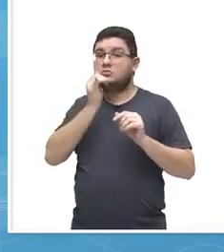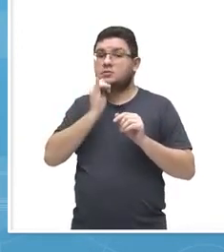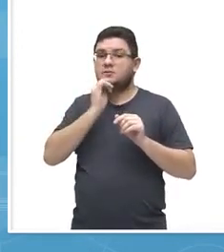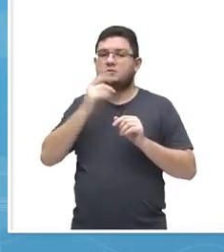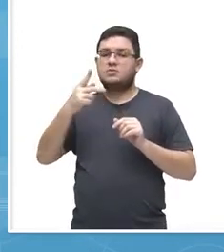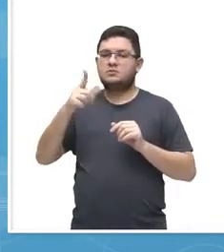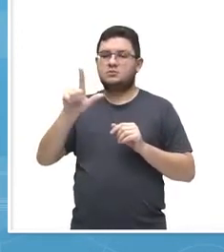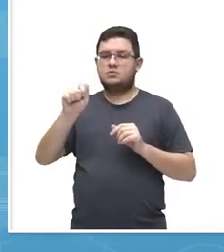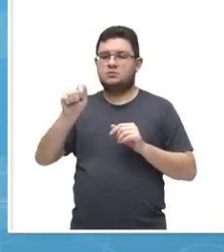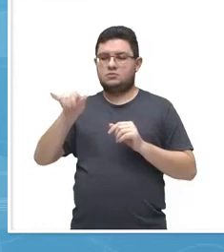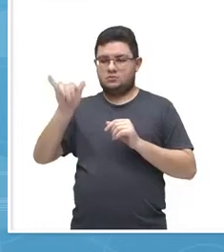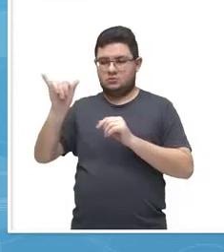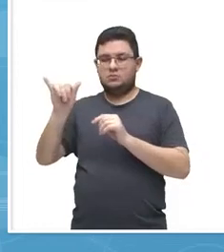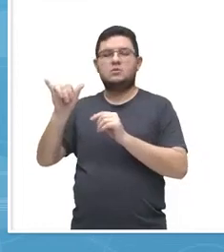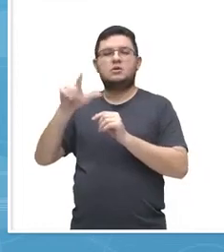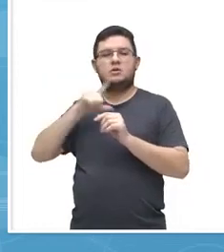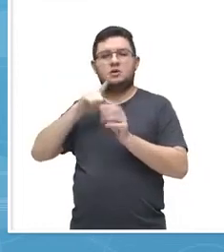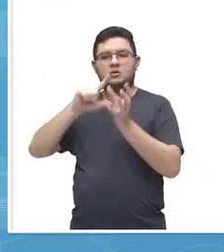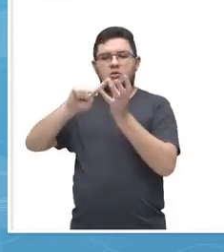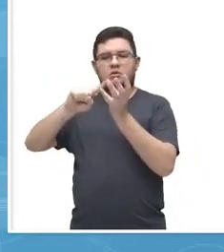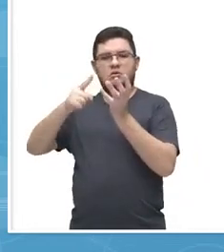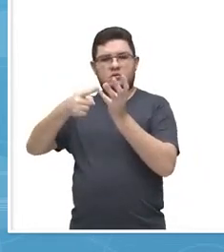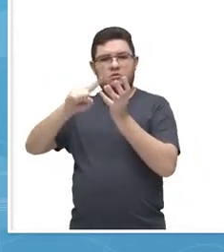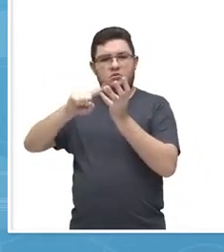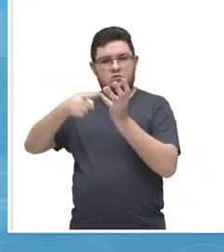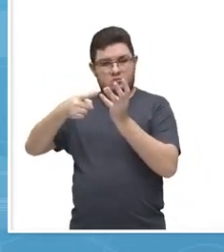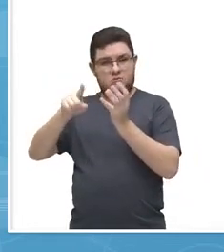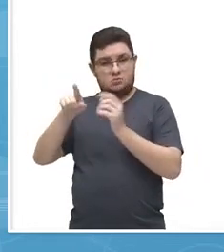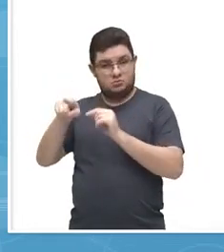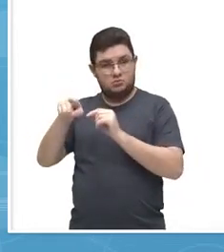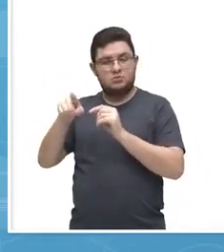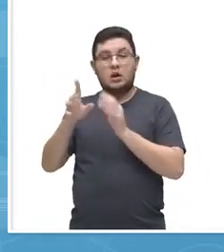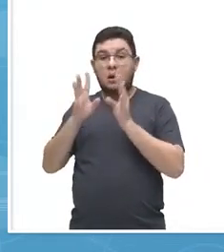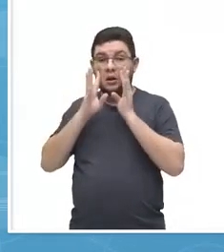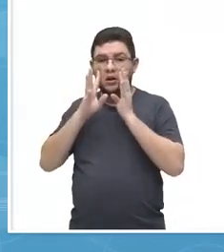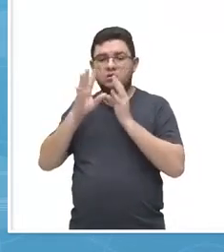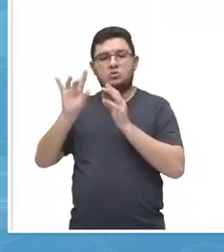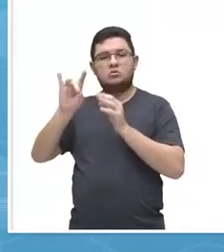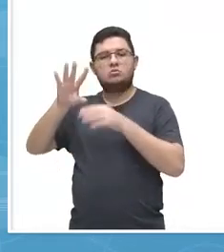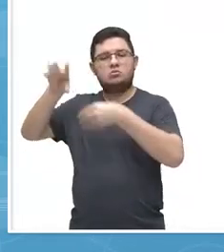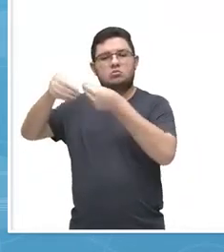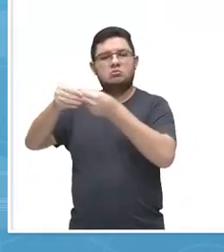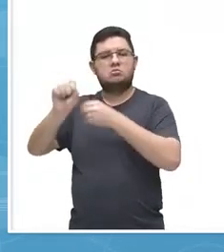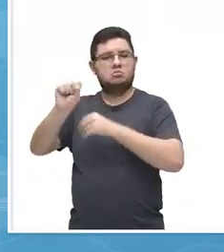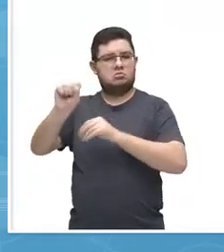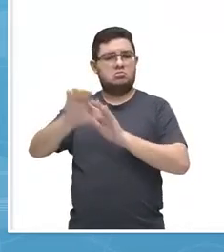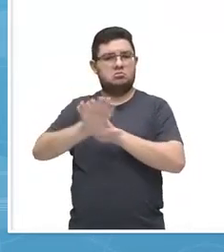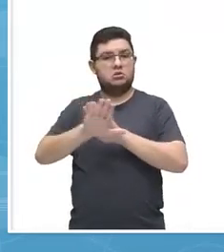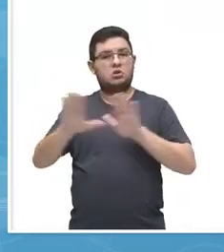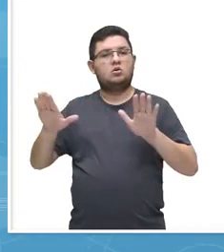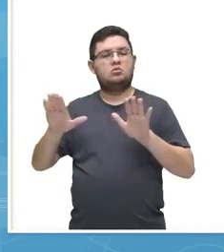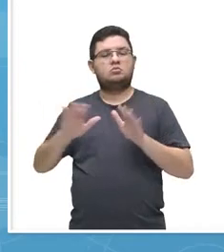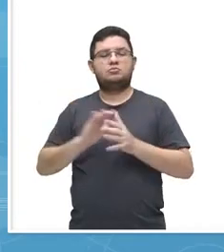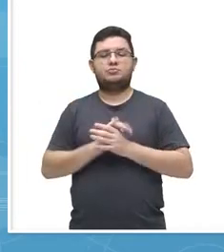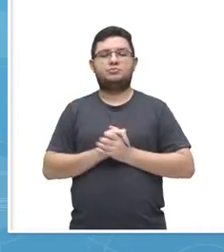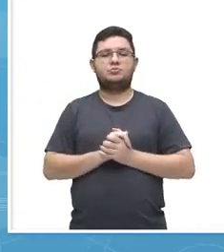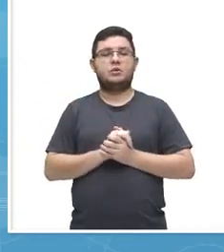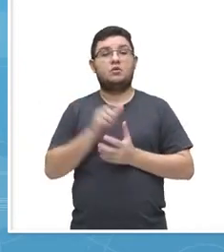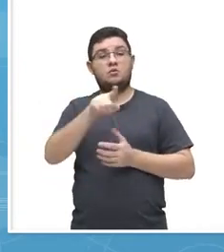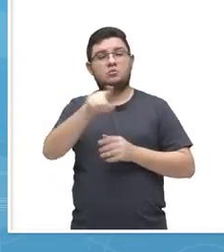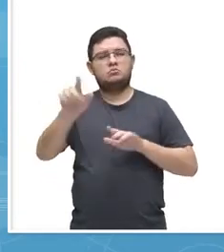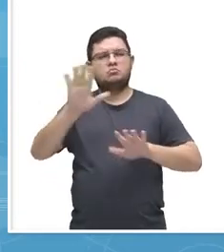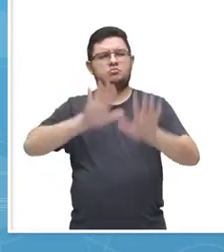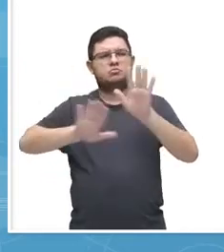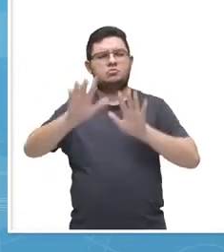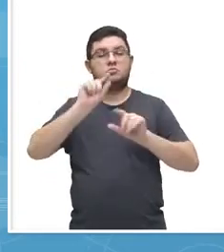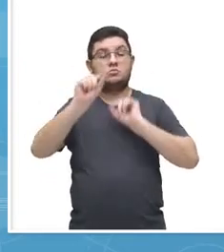consoante Y, ele termina em vogal Y. Então ele já segue a regra geral, só acrescentar o S lá no final. Então tome sempre cuidado para que você